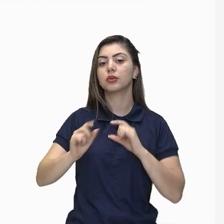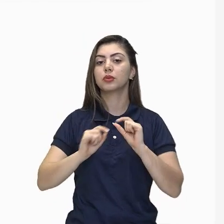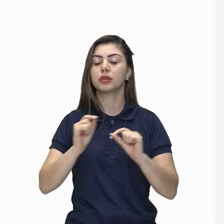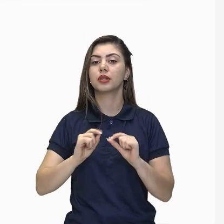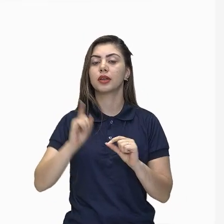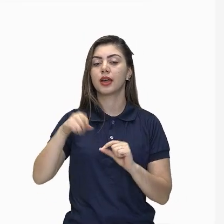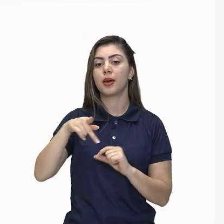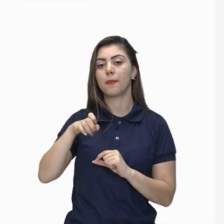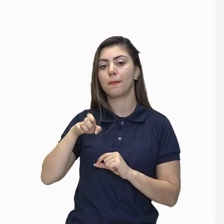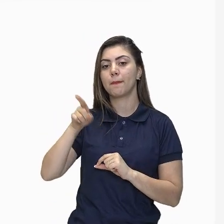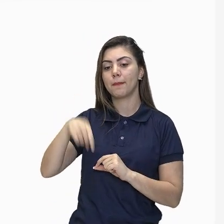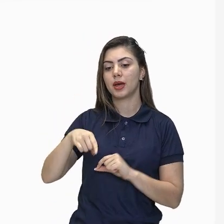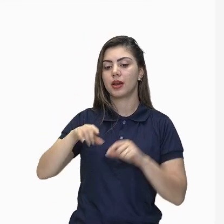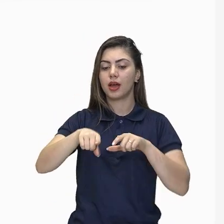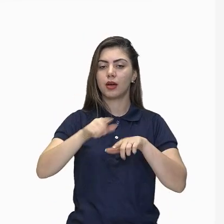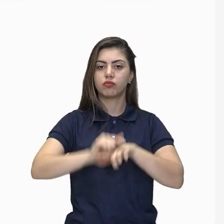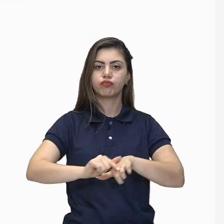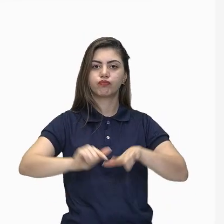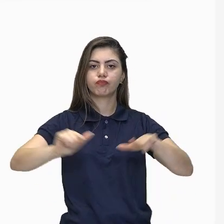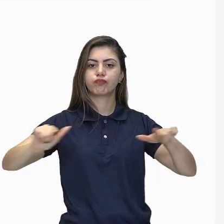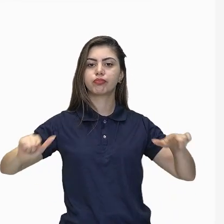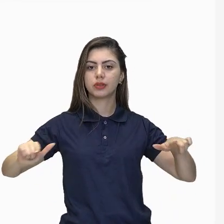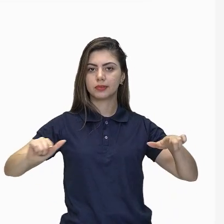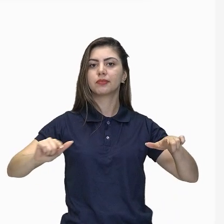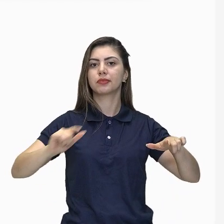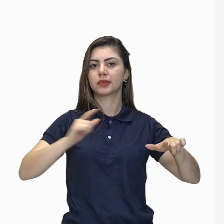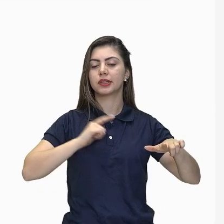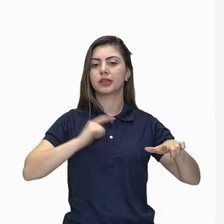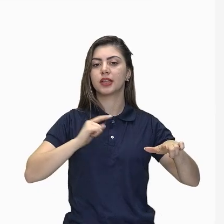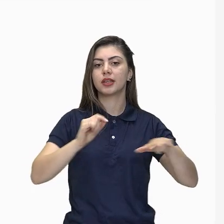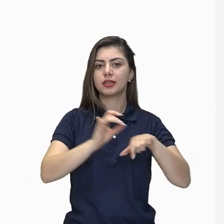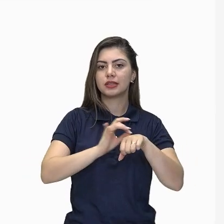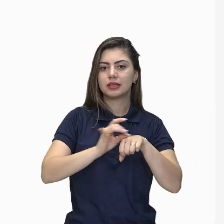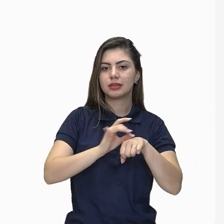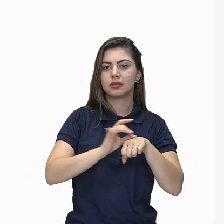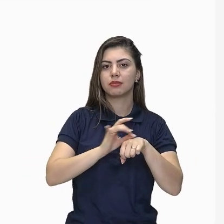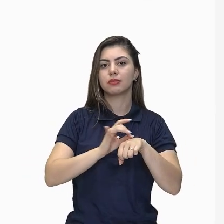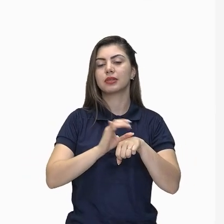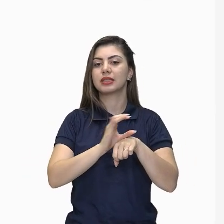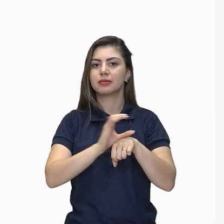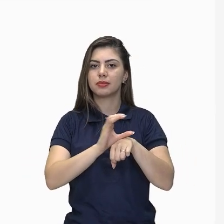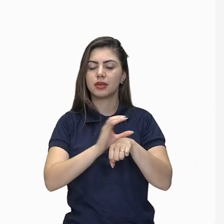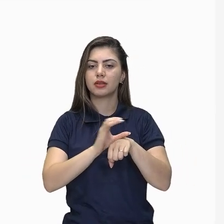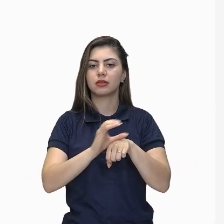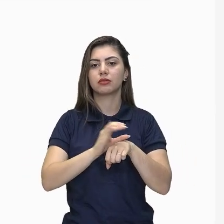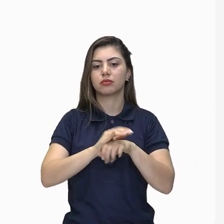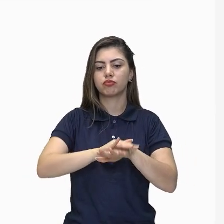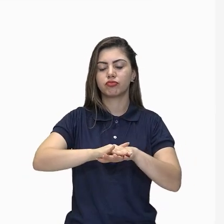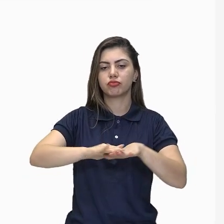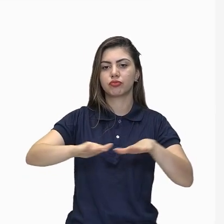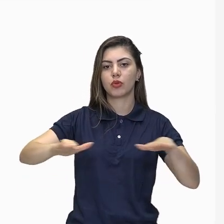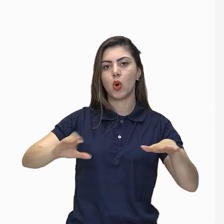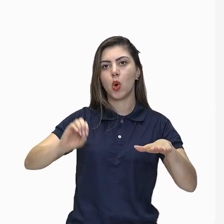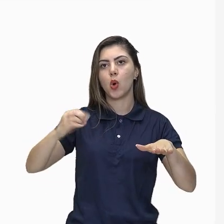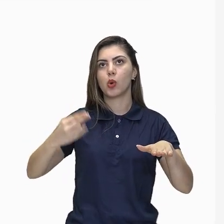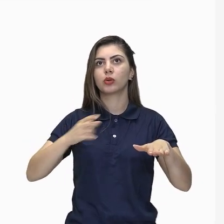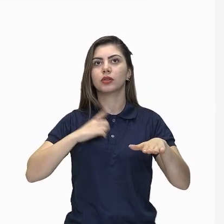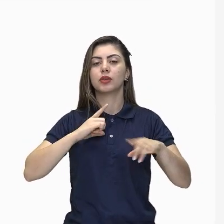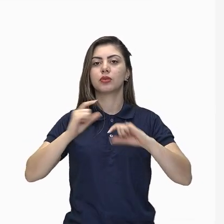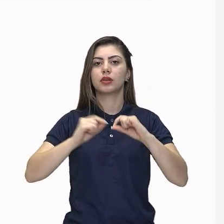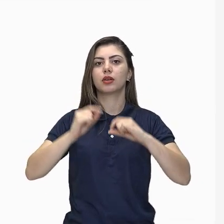de cimento, terra batida ou até em espaços cobertos por lona.